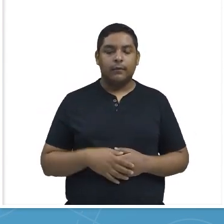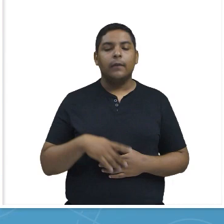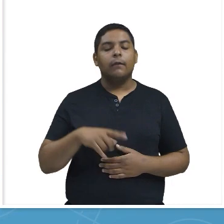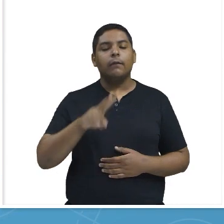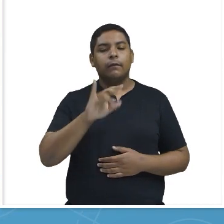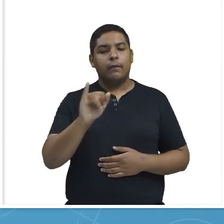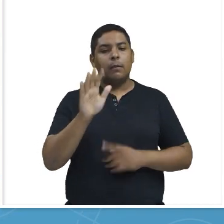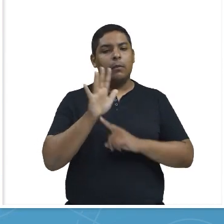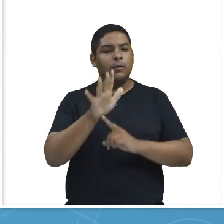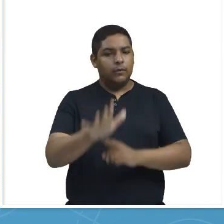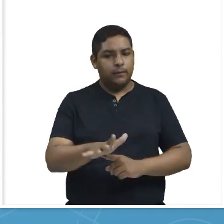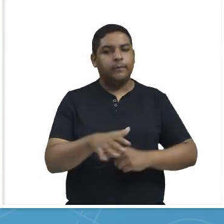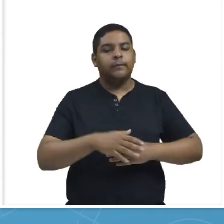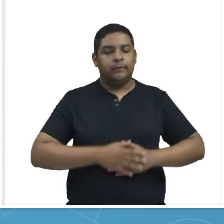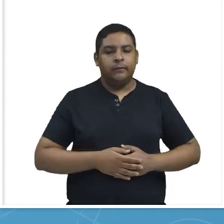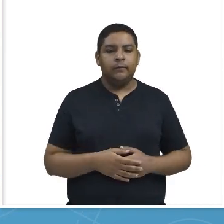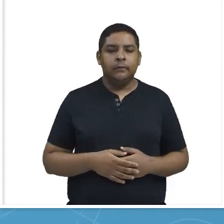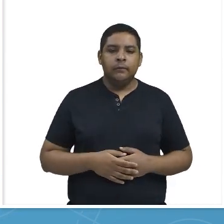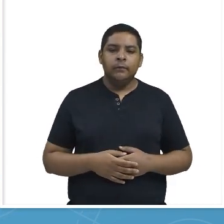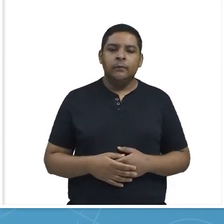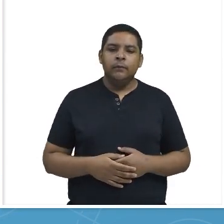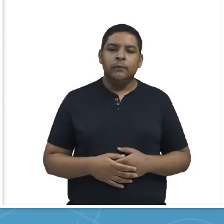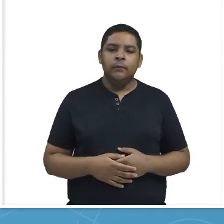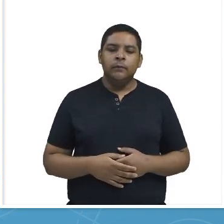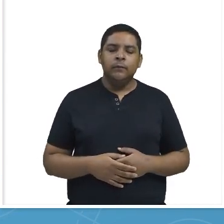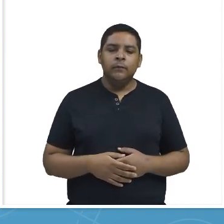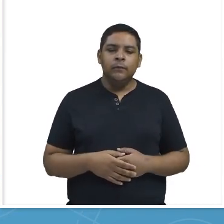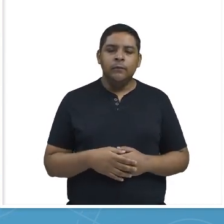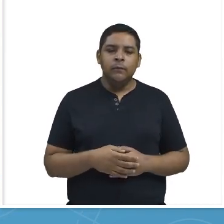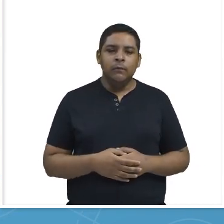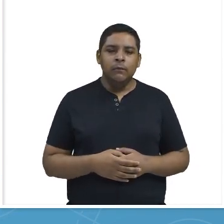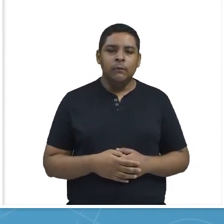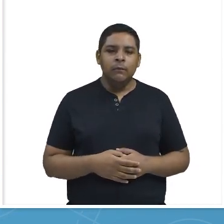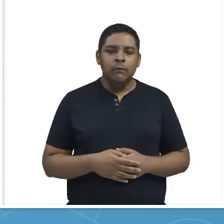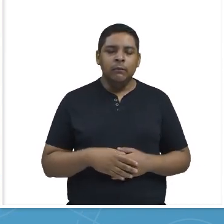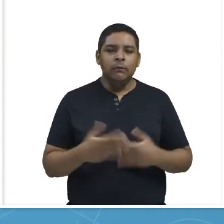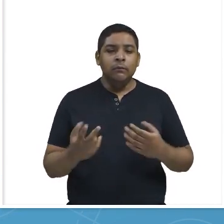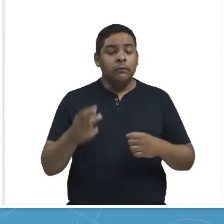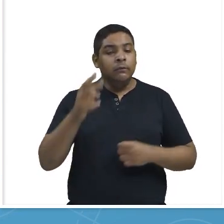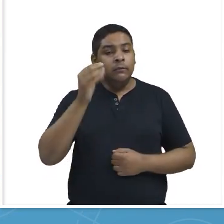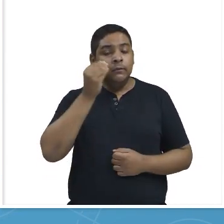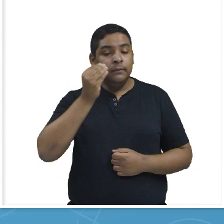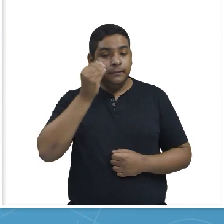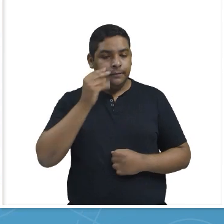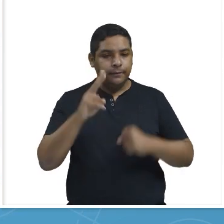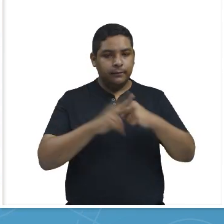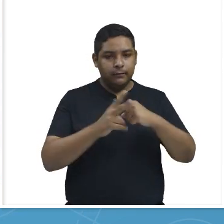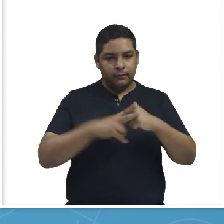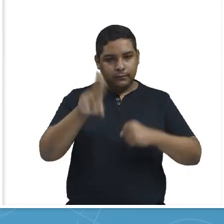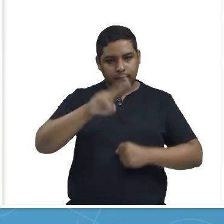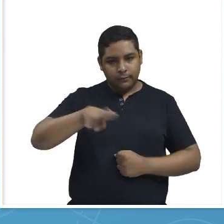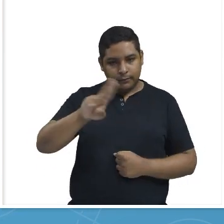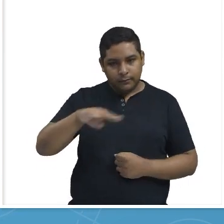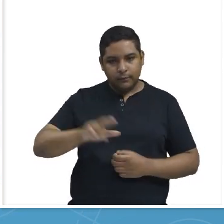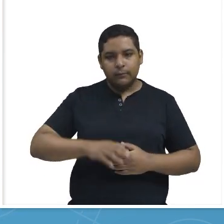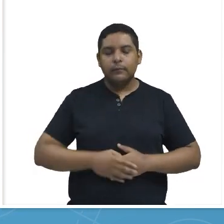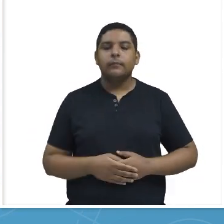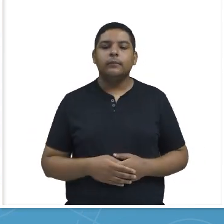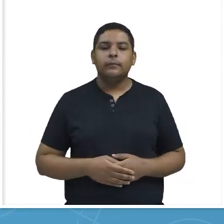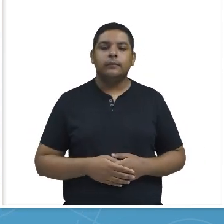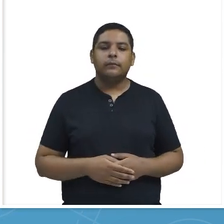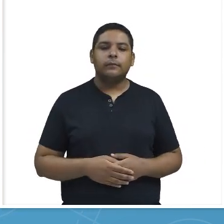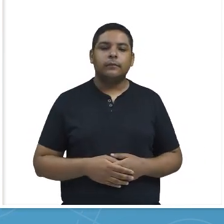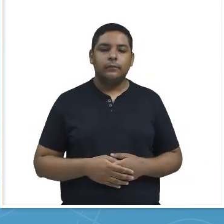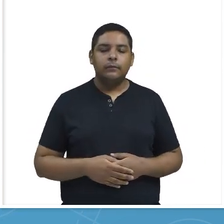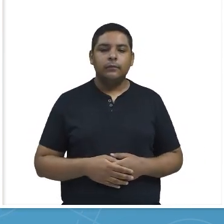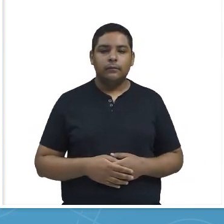para reforçar um pouquinho mais, vamos ver os verbos que foram utilizados nesse dialogue. Então, os verbos foram get, pegar,